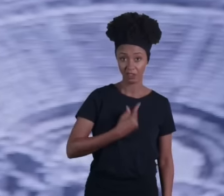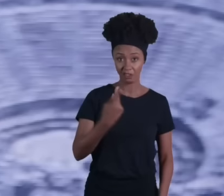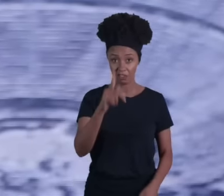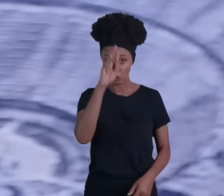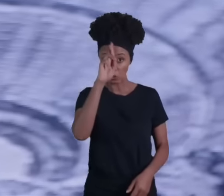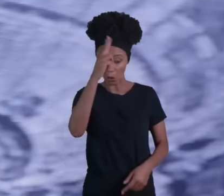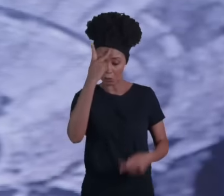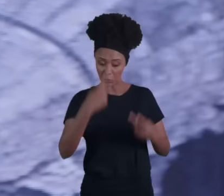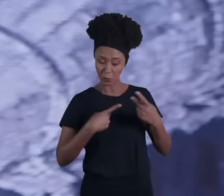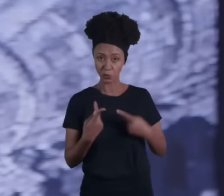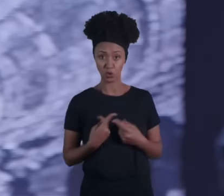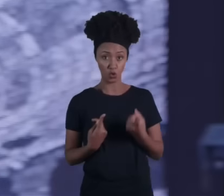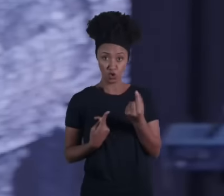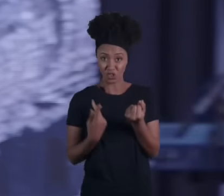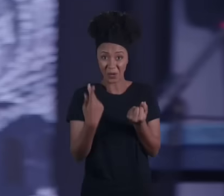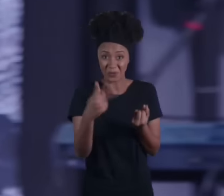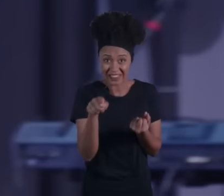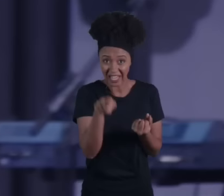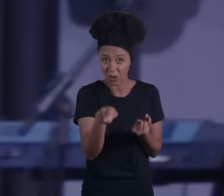O teu dinheiro não é teu.